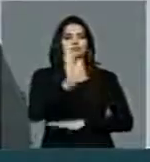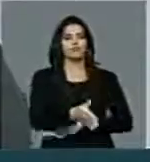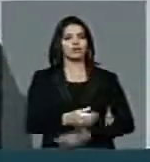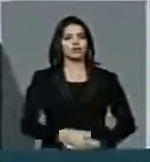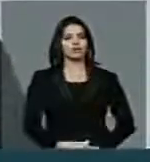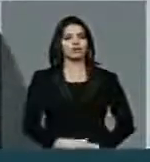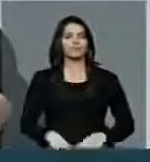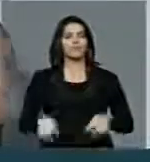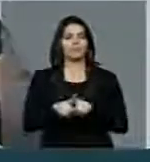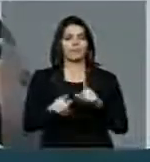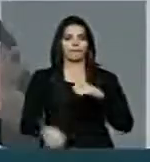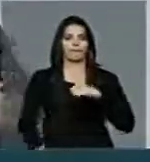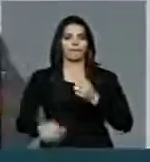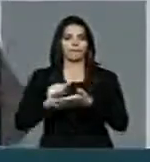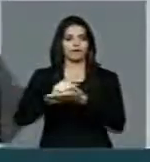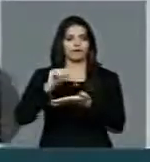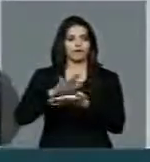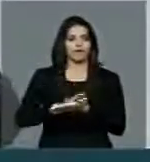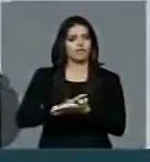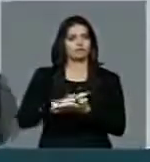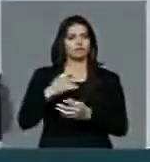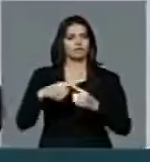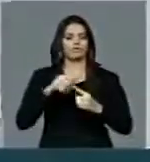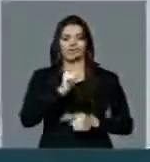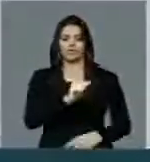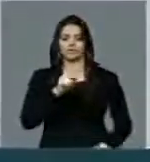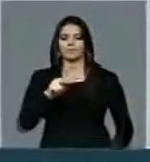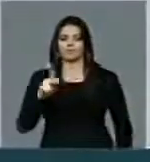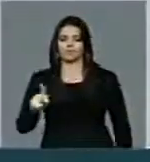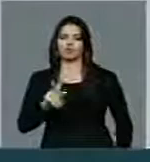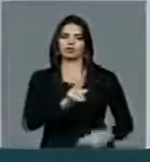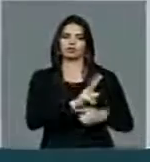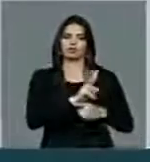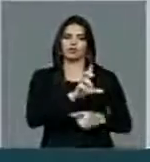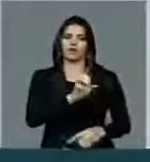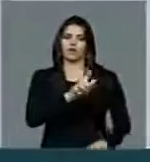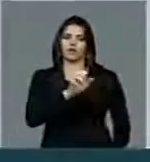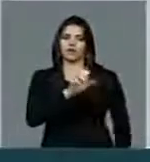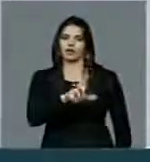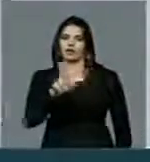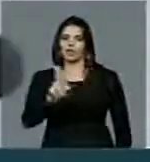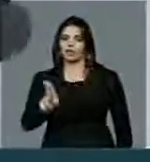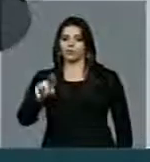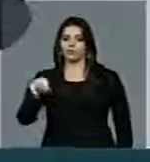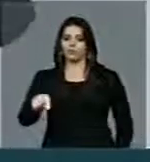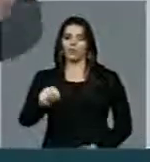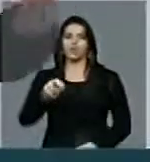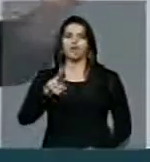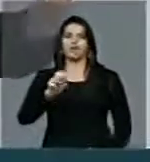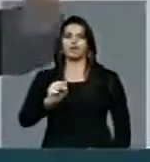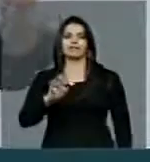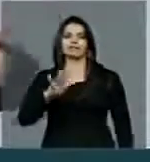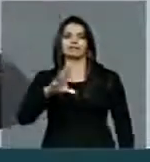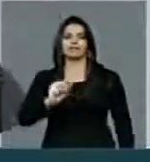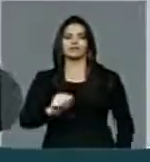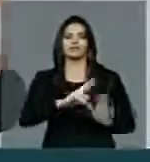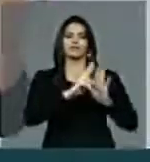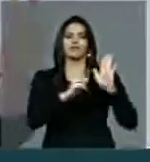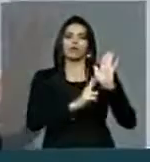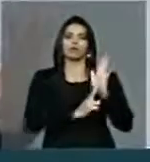da questão de cadastro, que fala de APP, reserva legal e área de uso restrito, regularização ambiental,